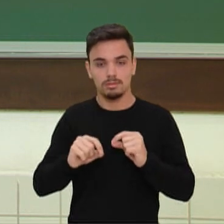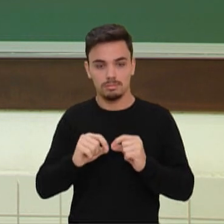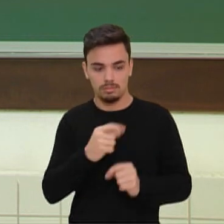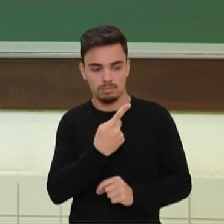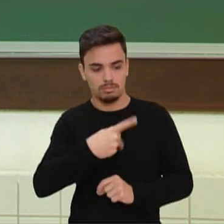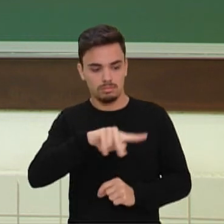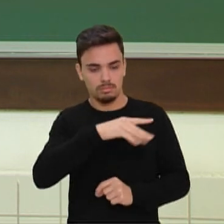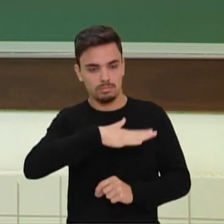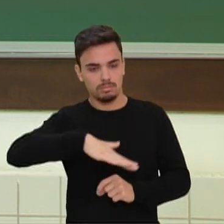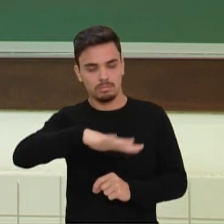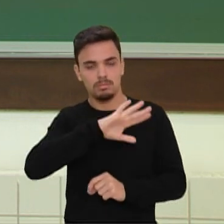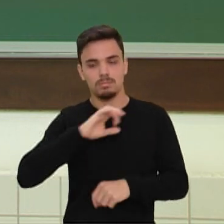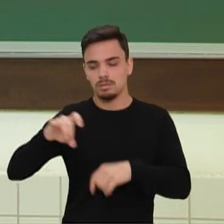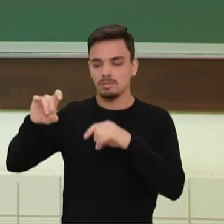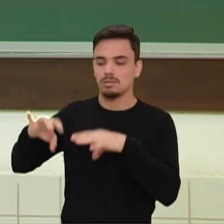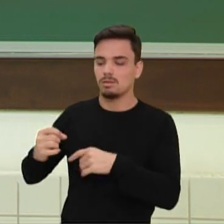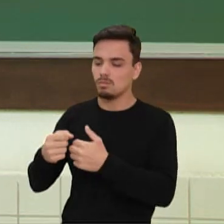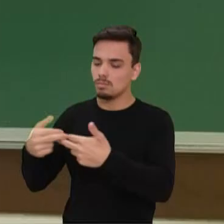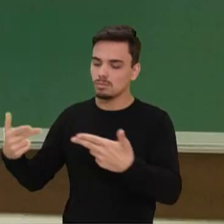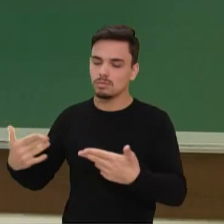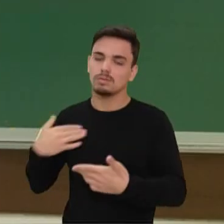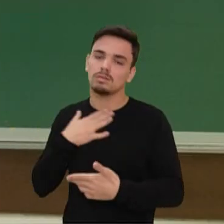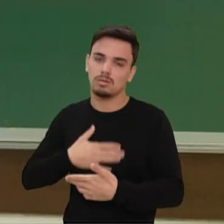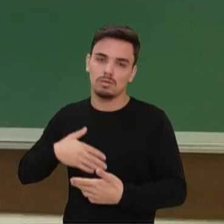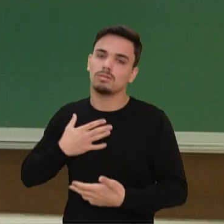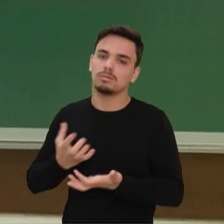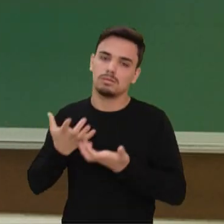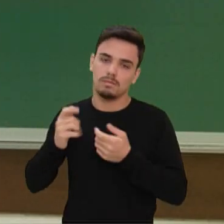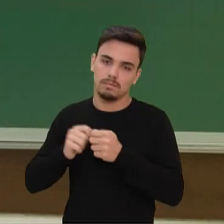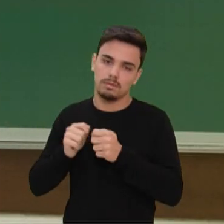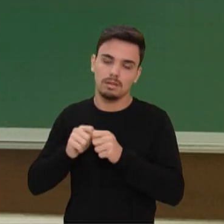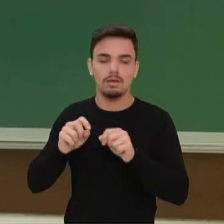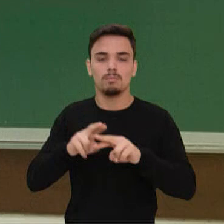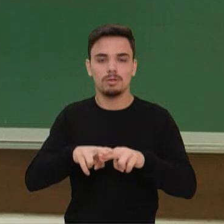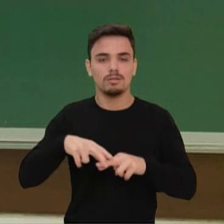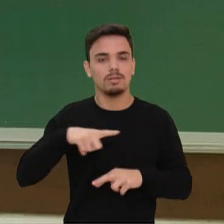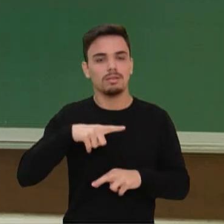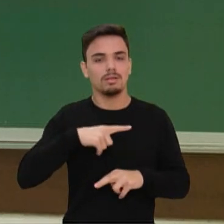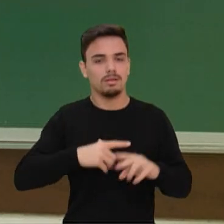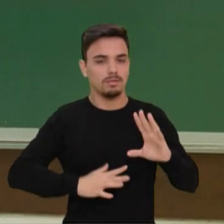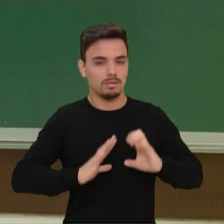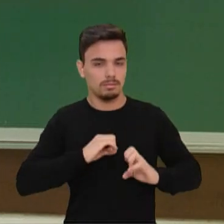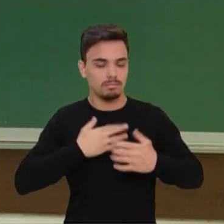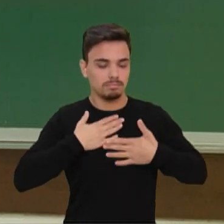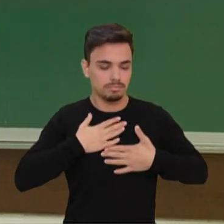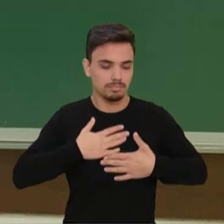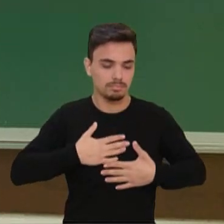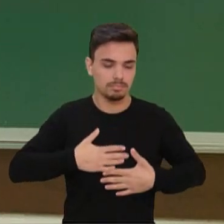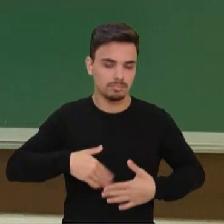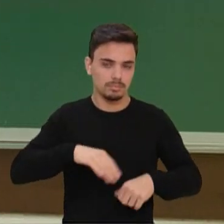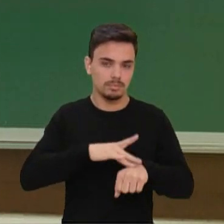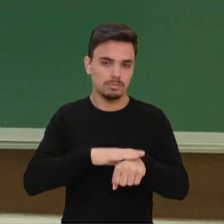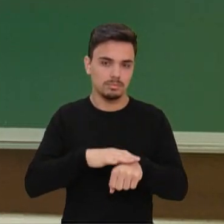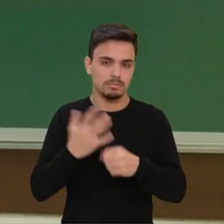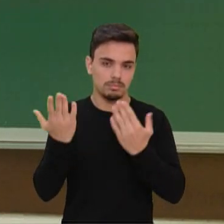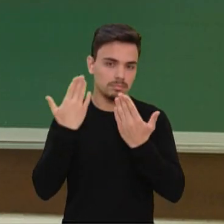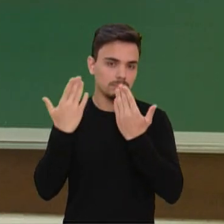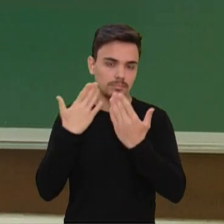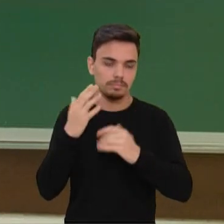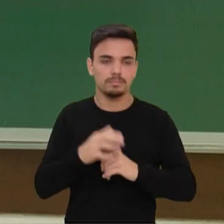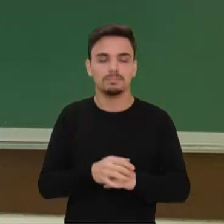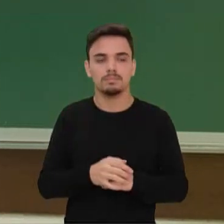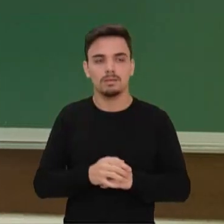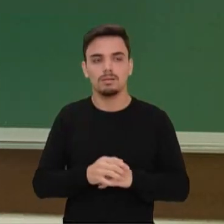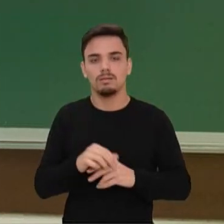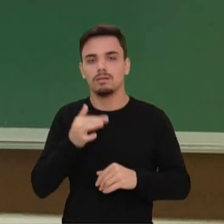que a gente gostaria de fazer. E daí que vem o desconforto, o adoecimento psíquico. Né? Então, o Freud vai